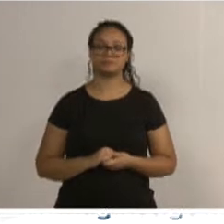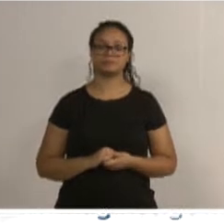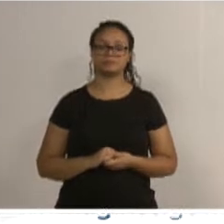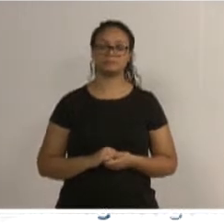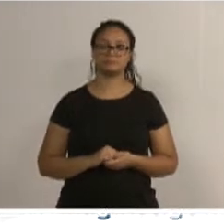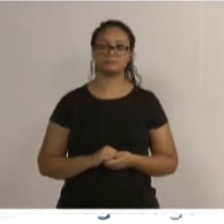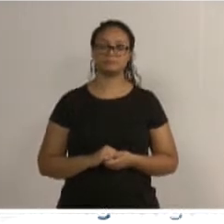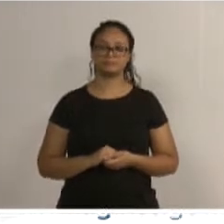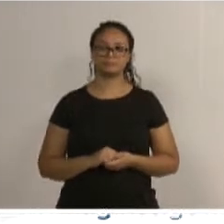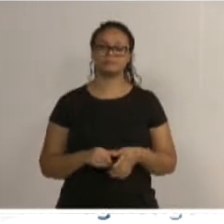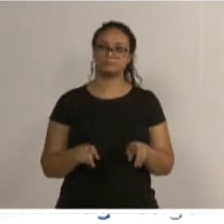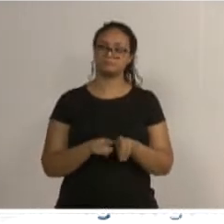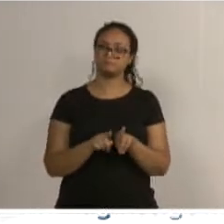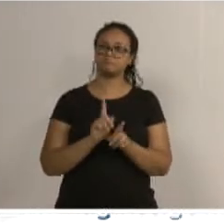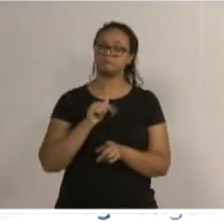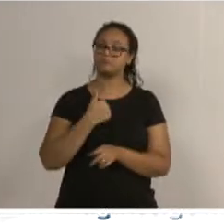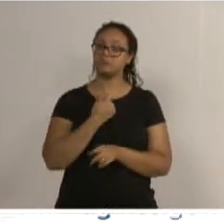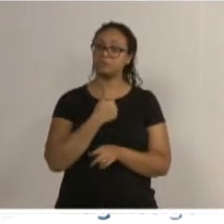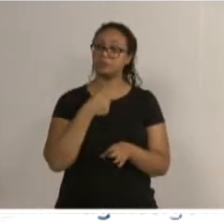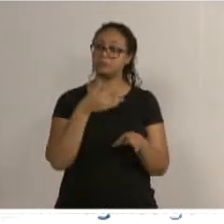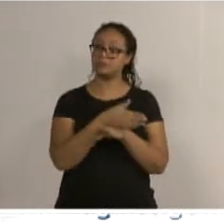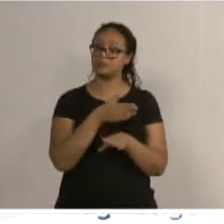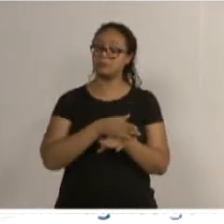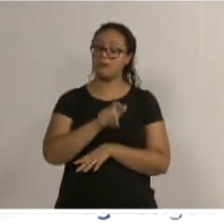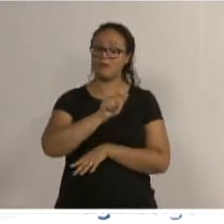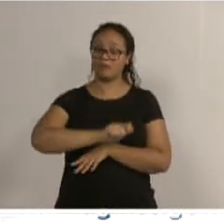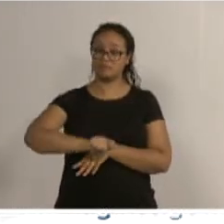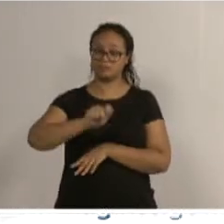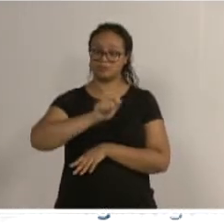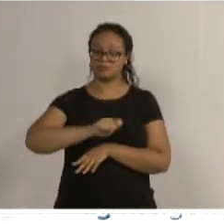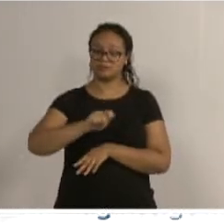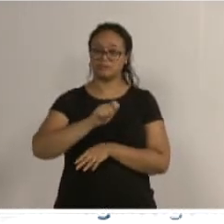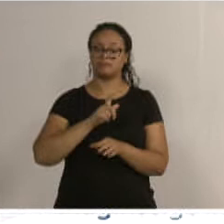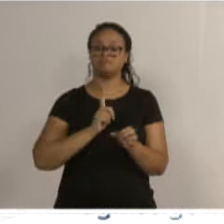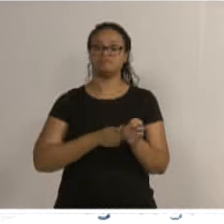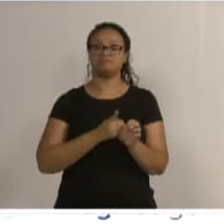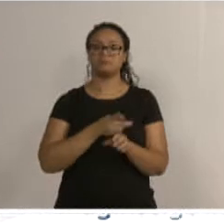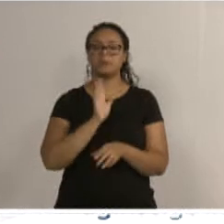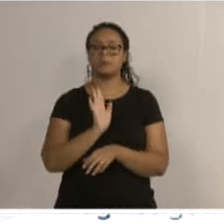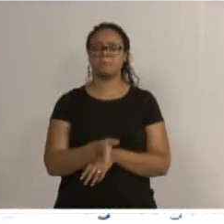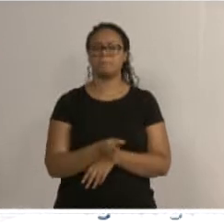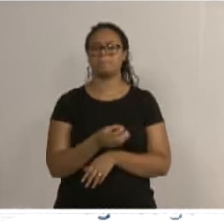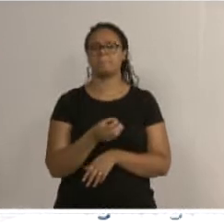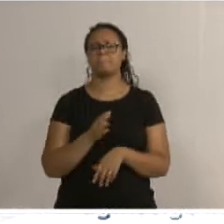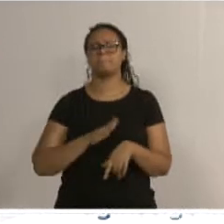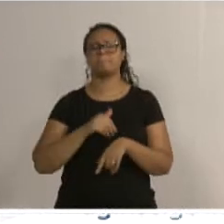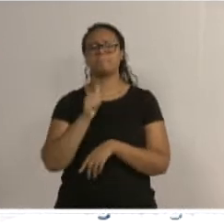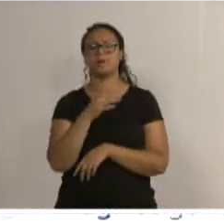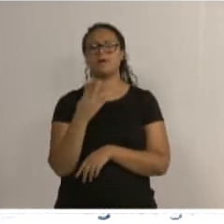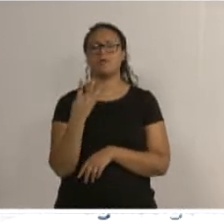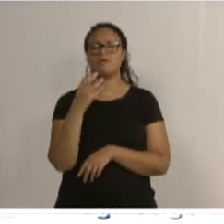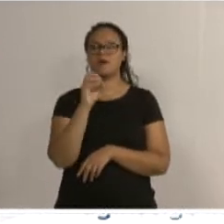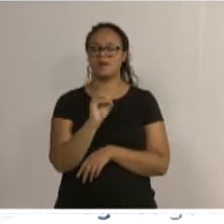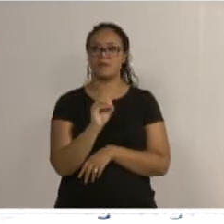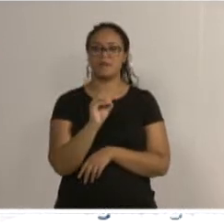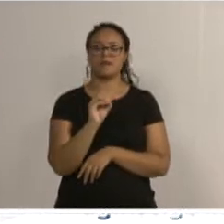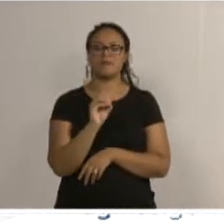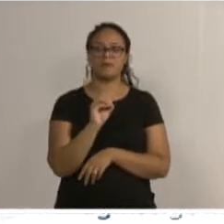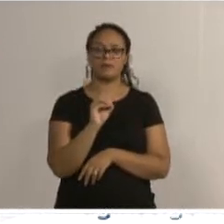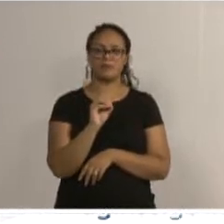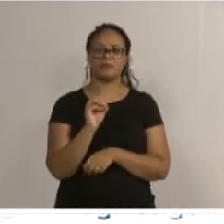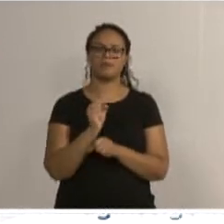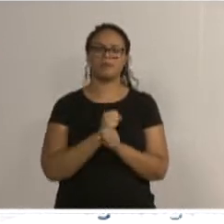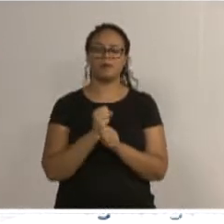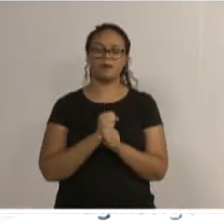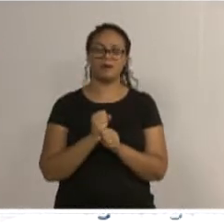Nós fizemos parte da Associação dos Municípios, que tem mais de 40 anos, tá? Daqui é a ANVI, que faz parte do Médio Vale do Itajaí,